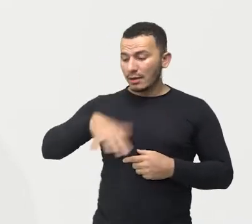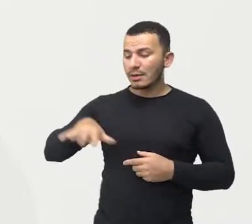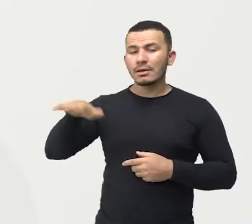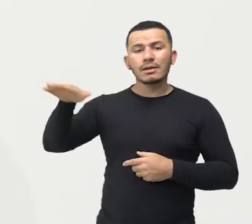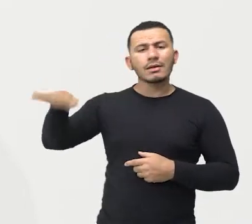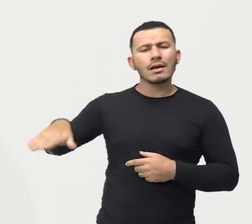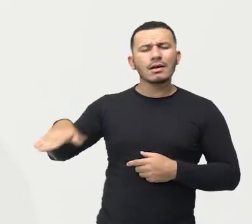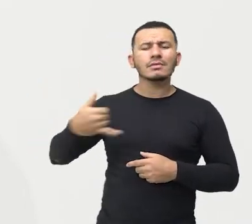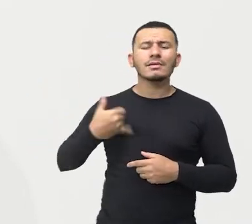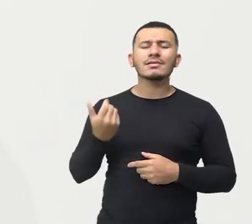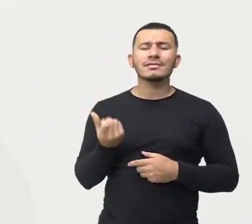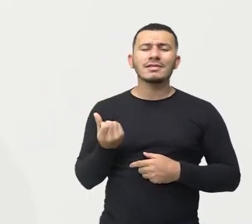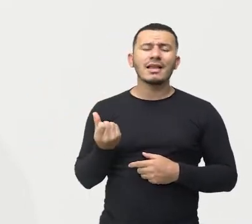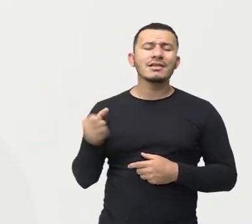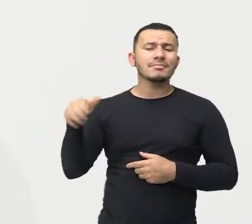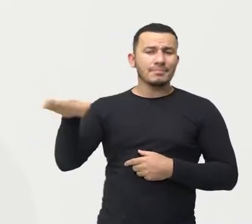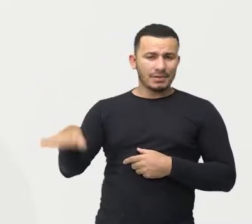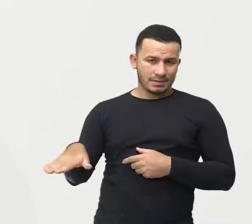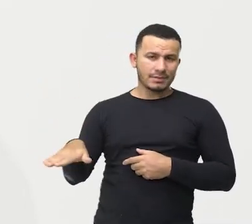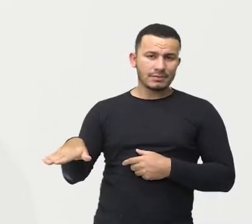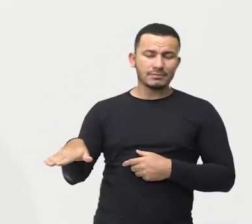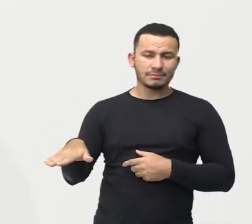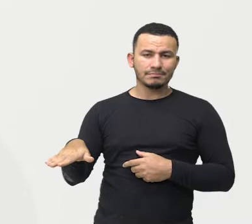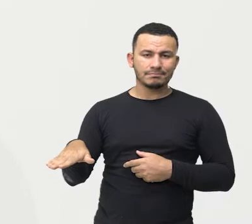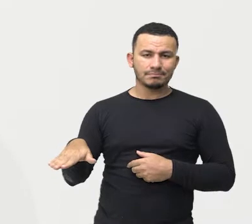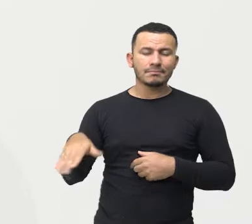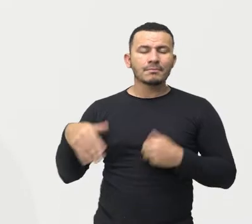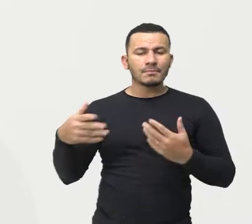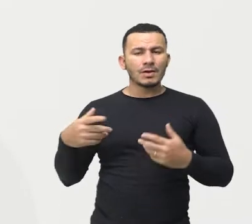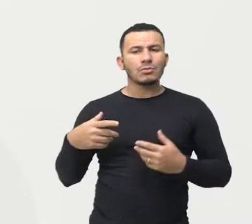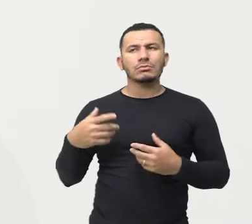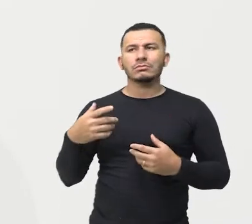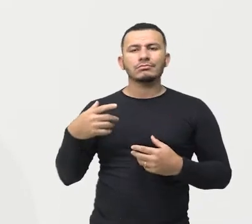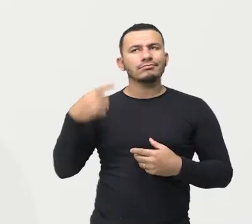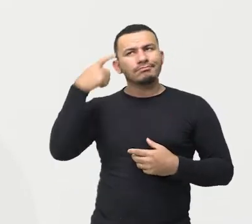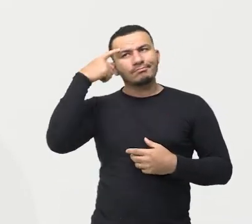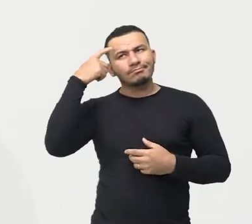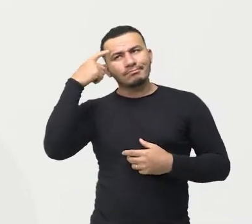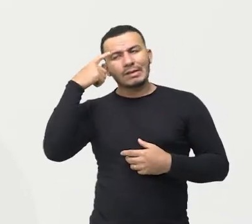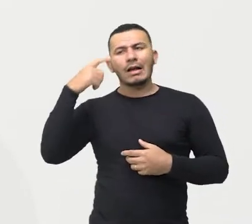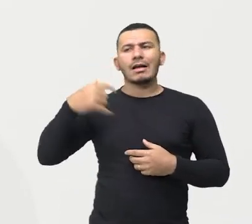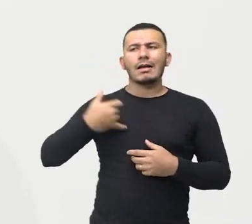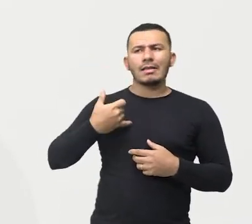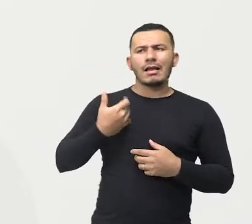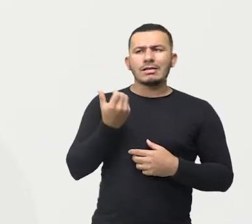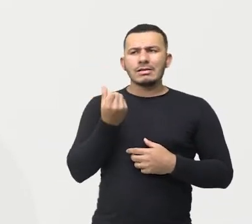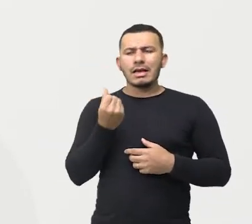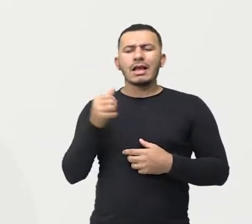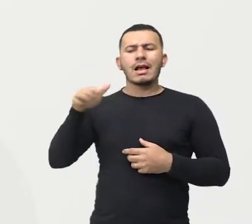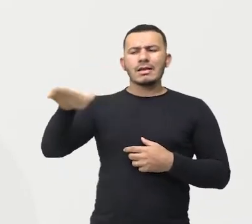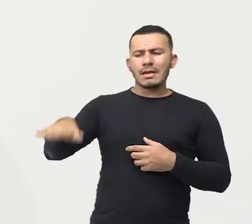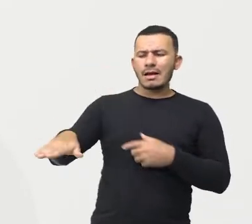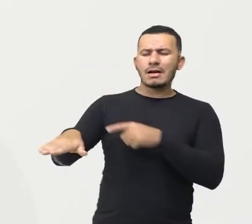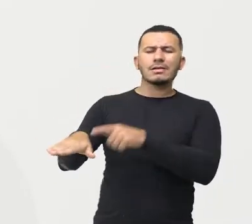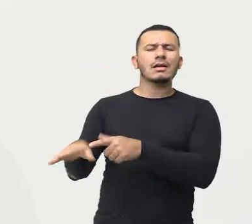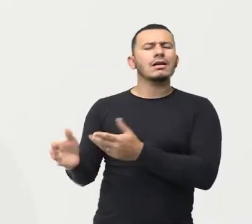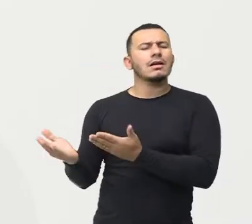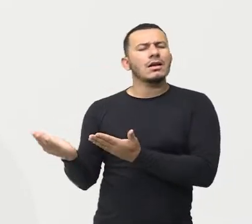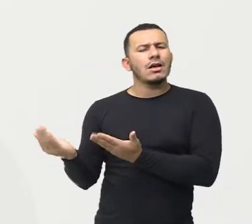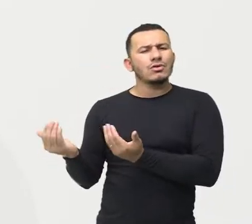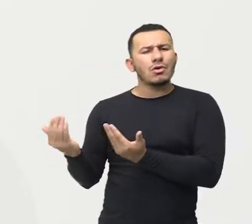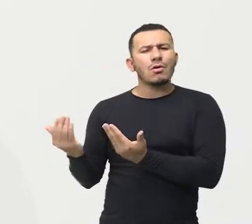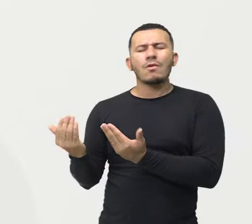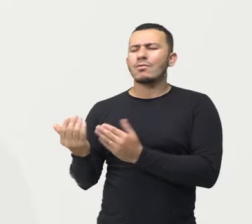criança de 6 anos, ok? Então, quando a gente pensa em criança, é exatamente aquele ser